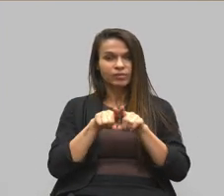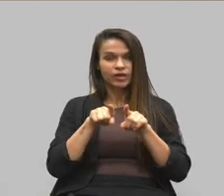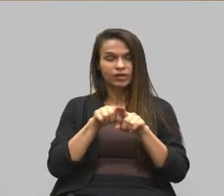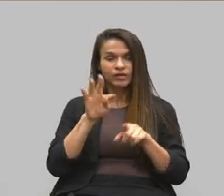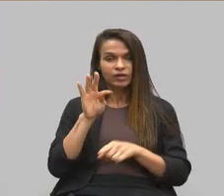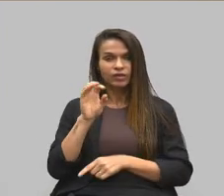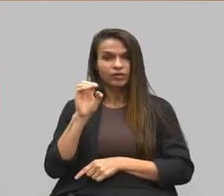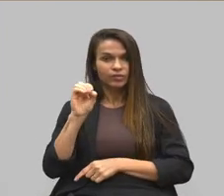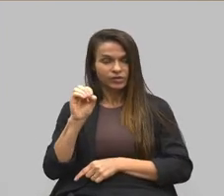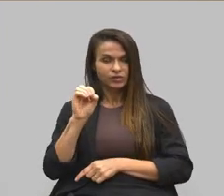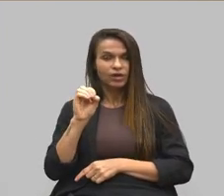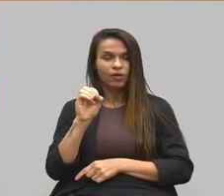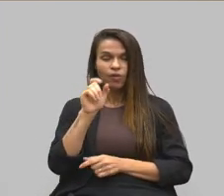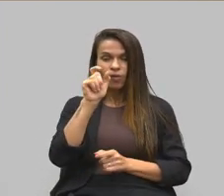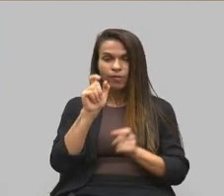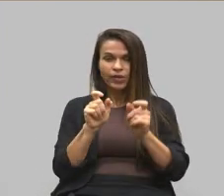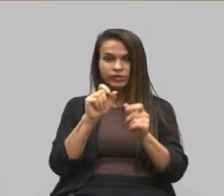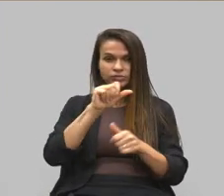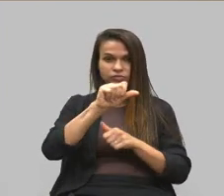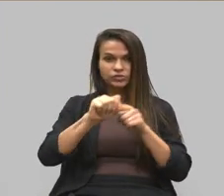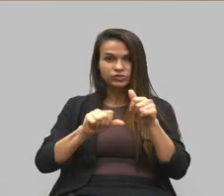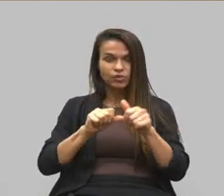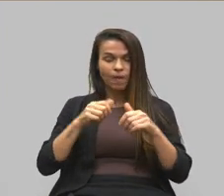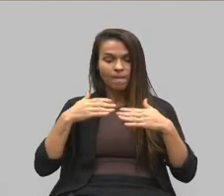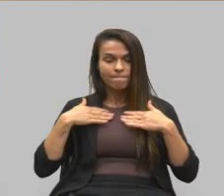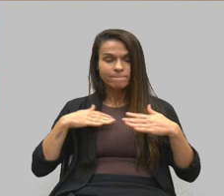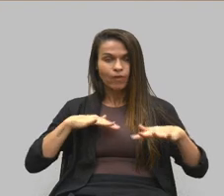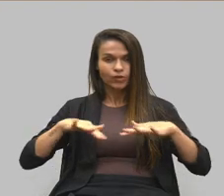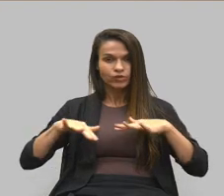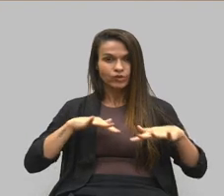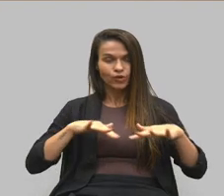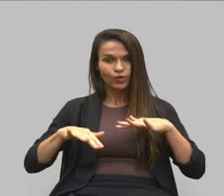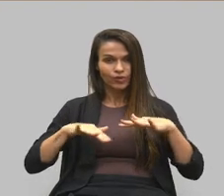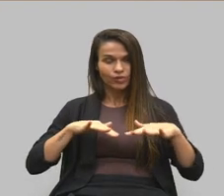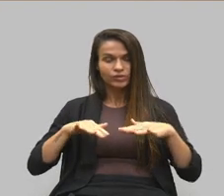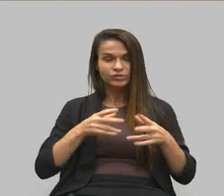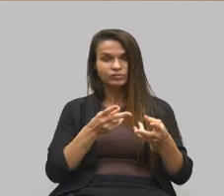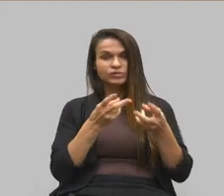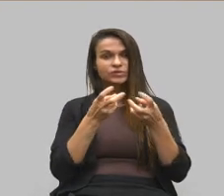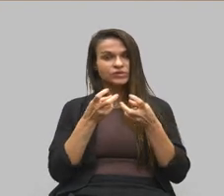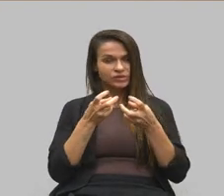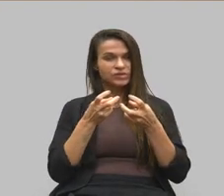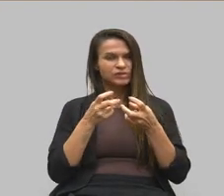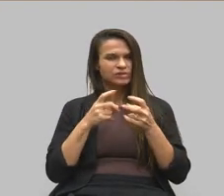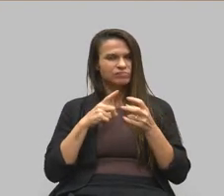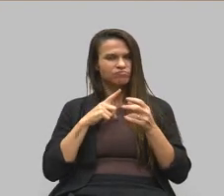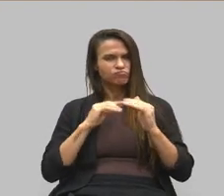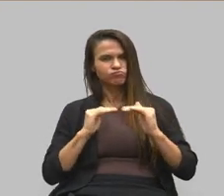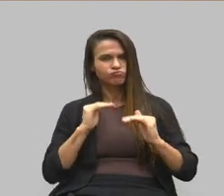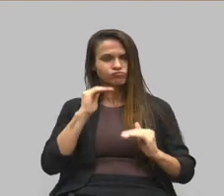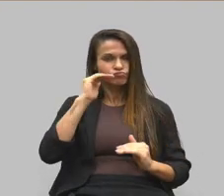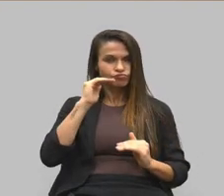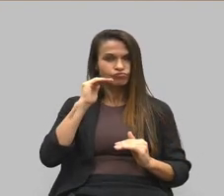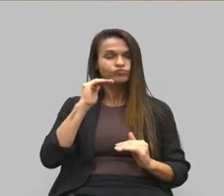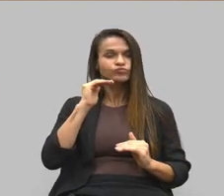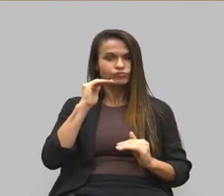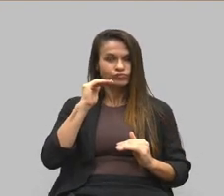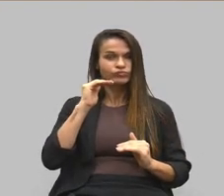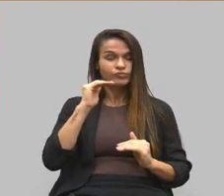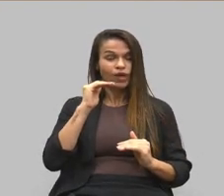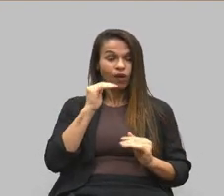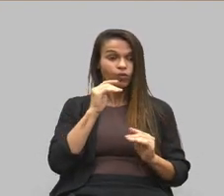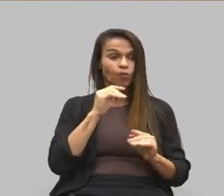como pessoas com alterações motoras então assim a gente vê que há uma discrepância com relação ao